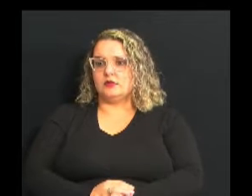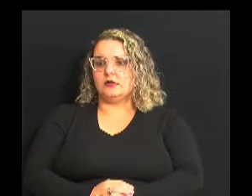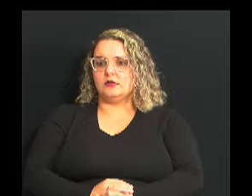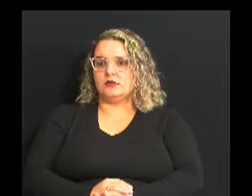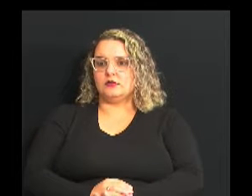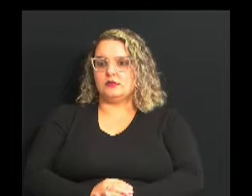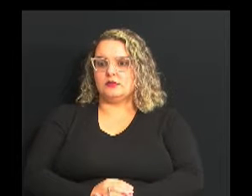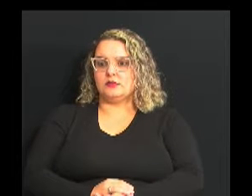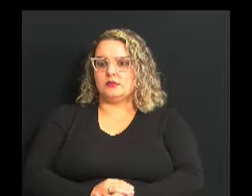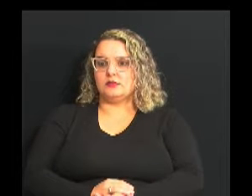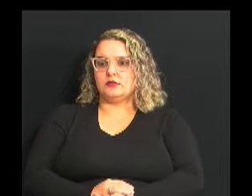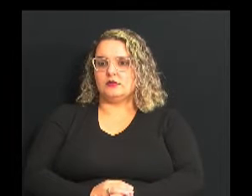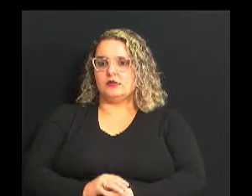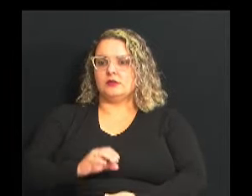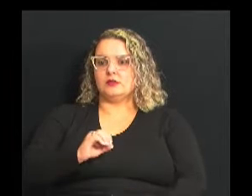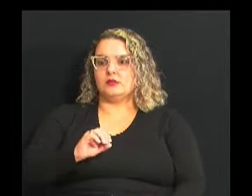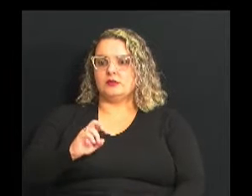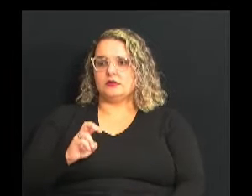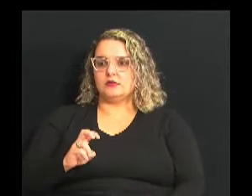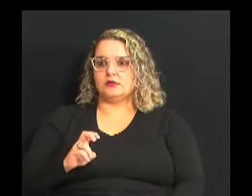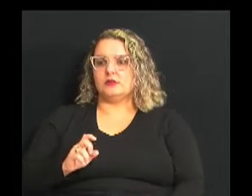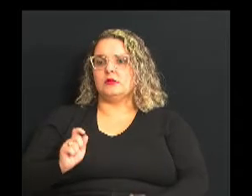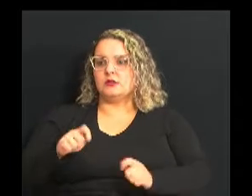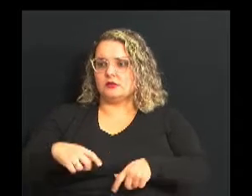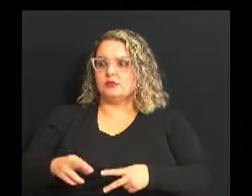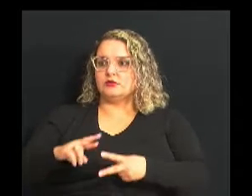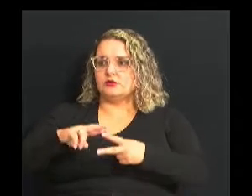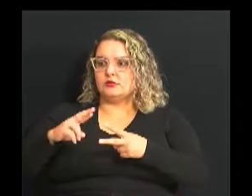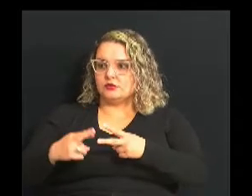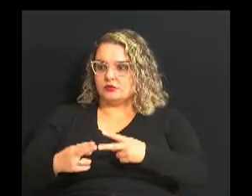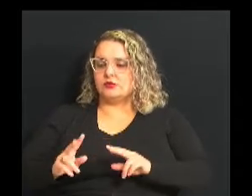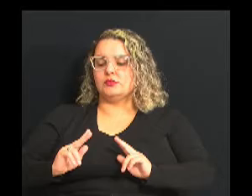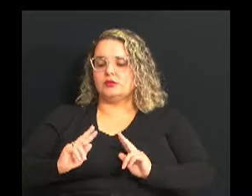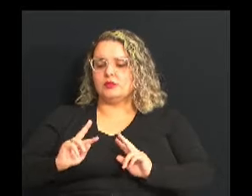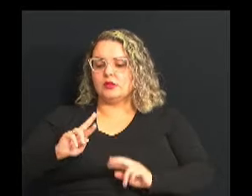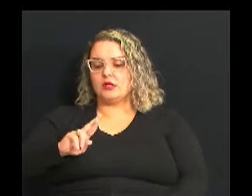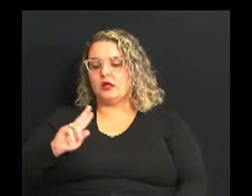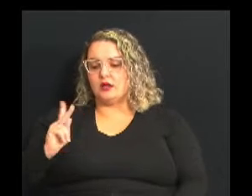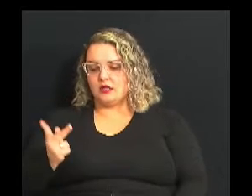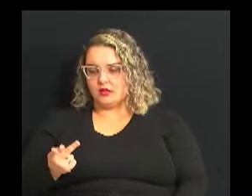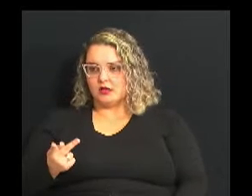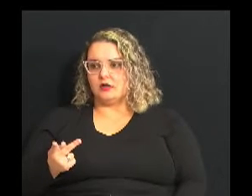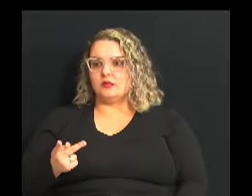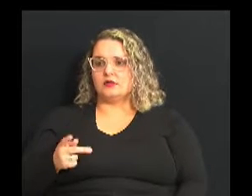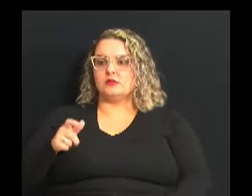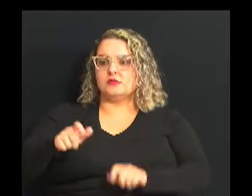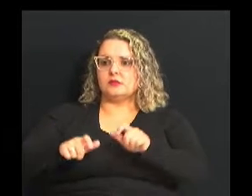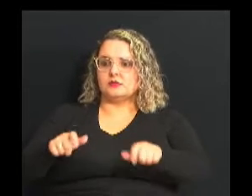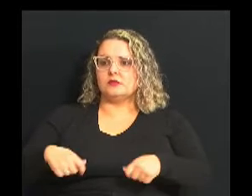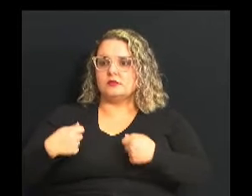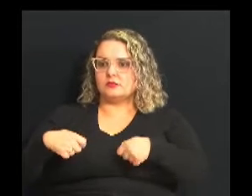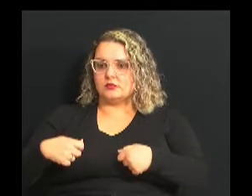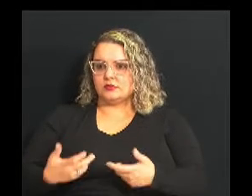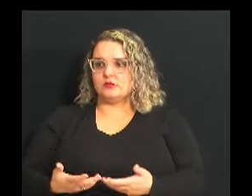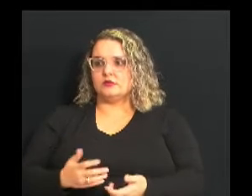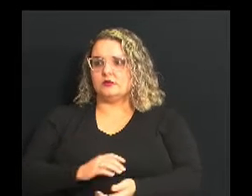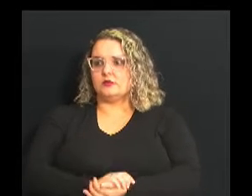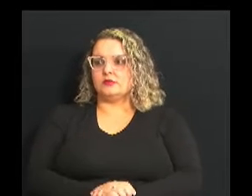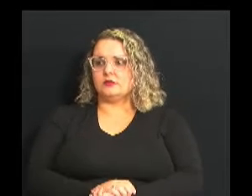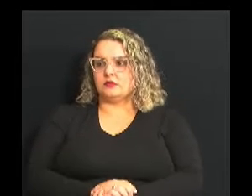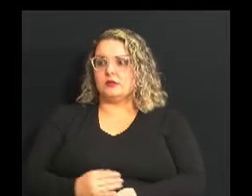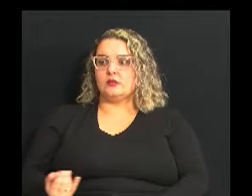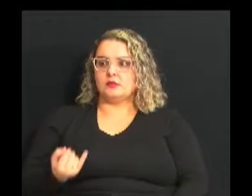A 05, garantir recursos humanos qualificados conforme as necessidades da DETIT. É um ponto muito importante, porque